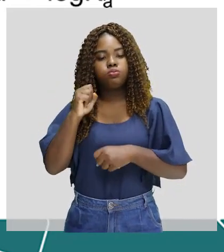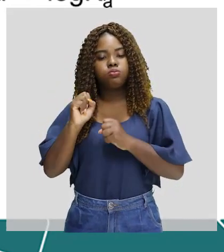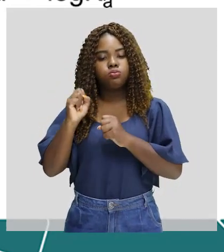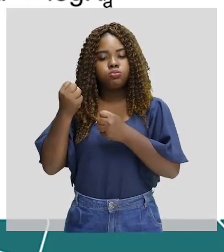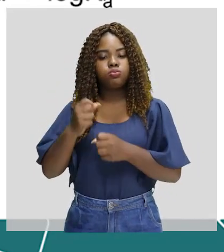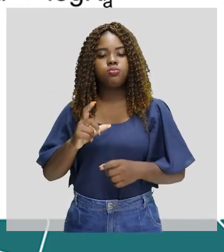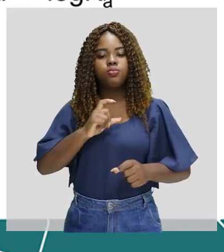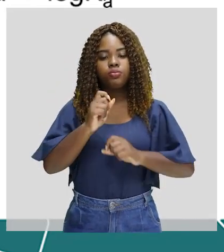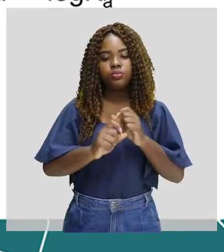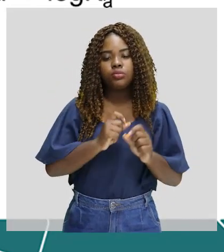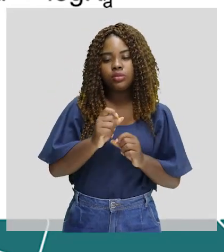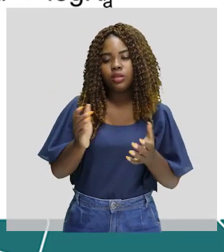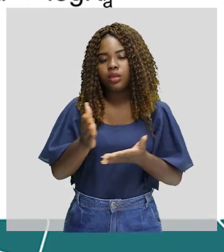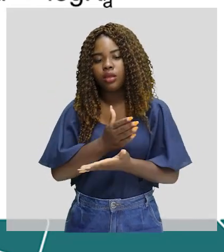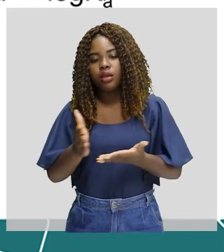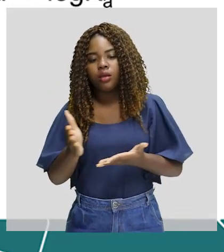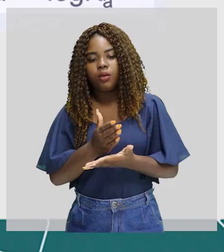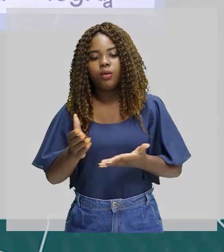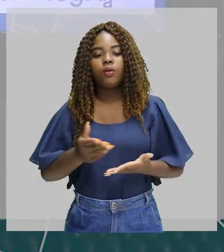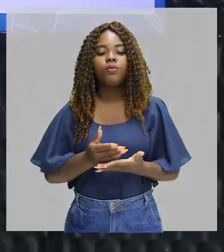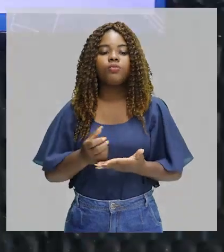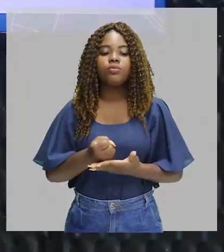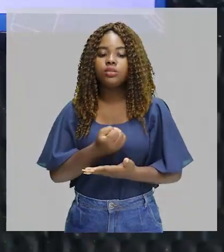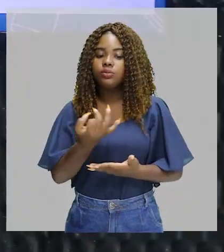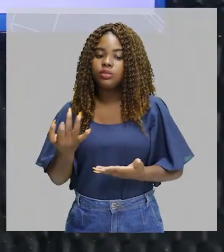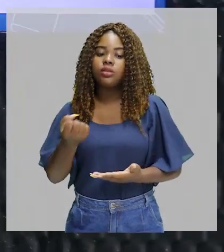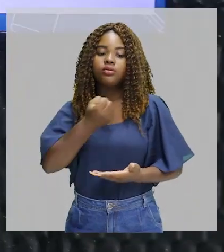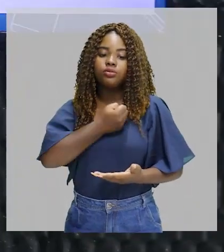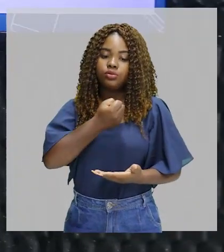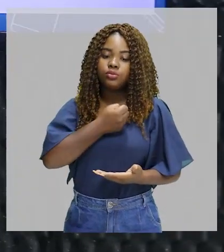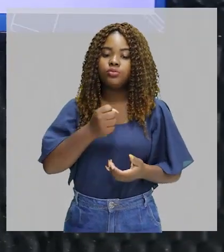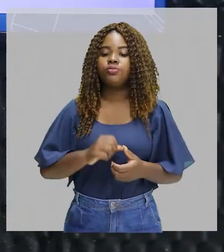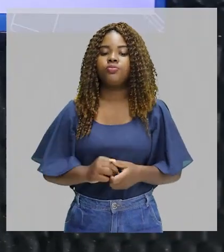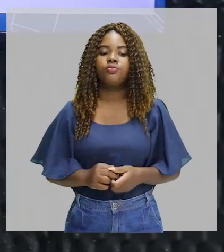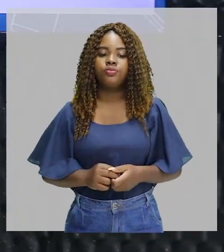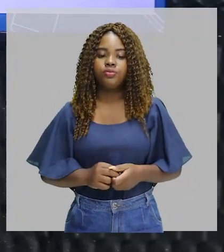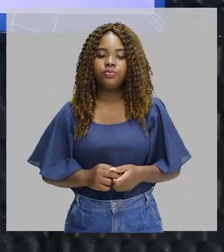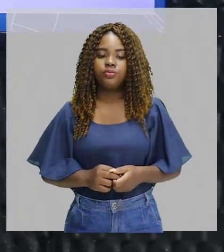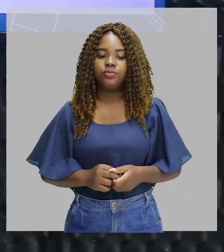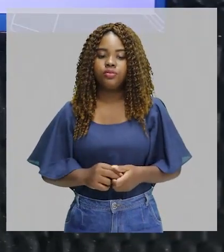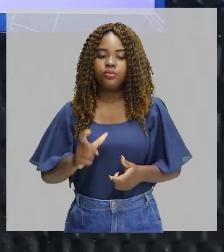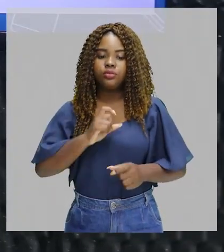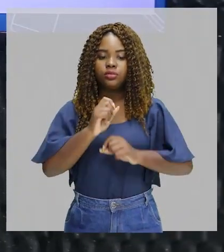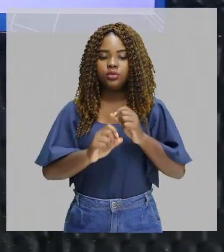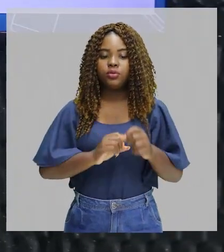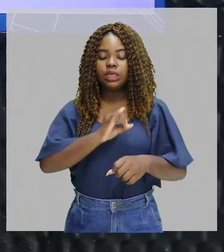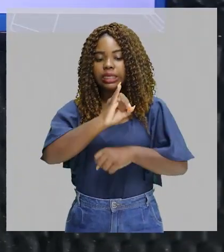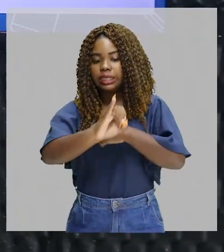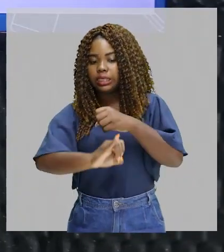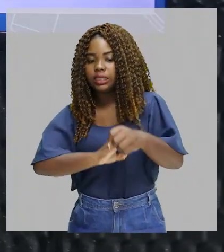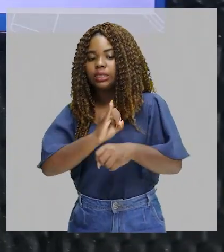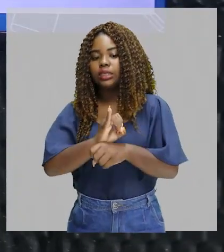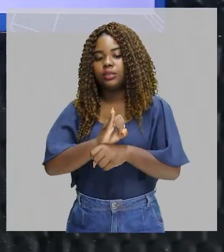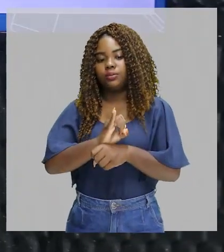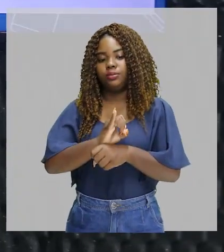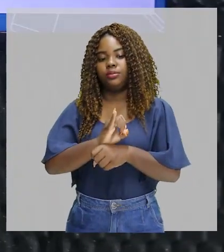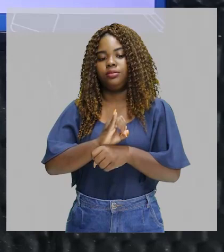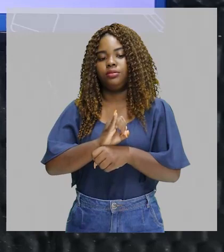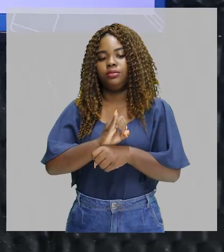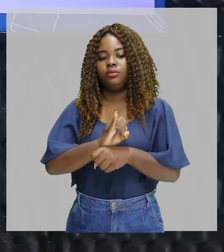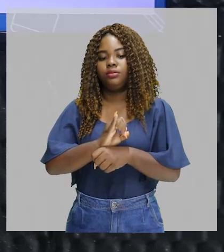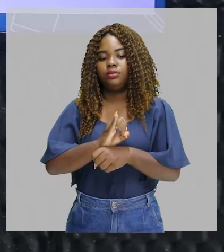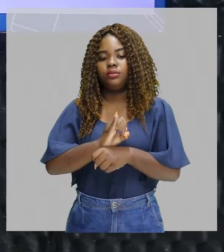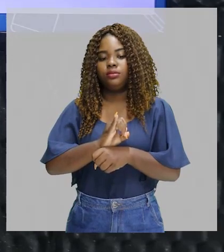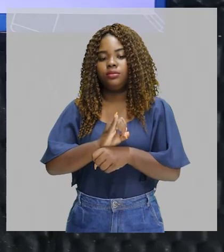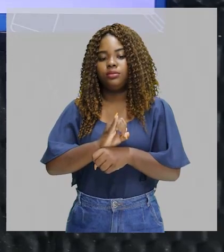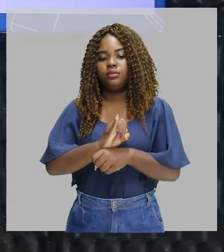algumas grandezas. Eu vou citar aqui algumas delas. O grau de ionização, certo? Que